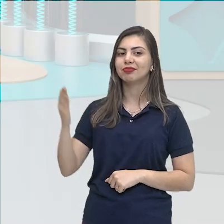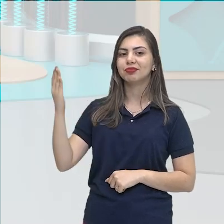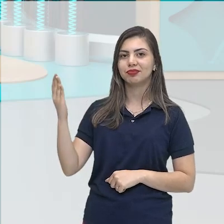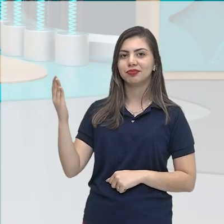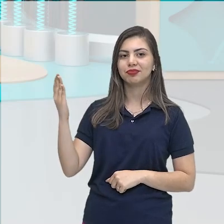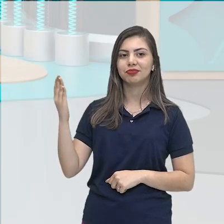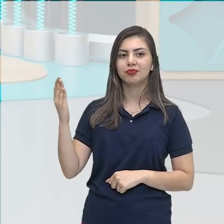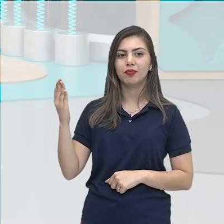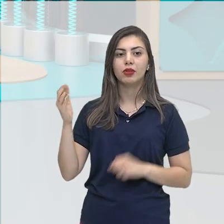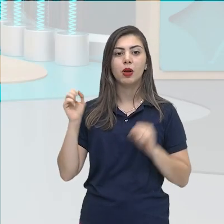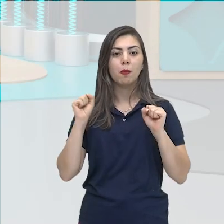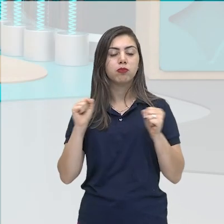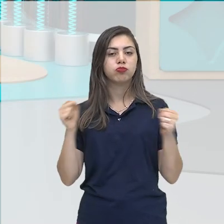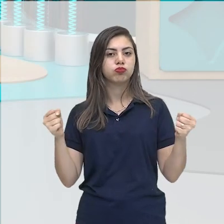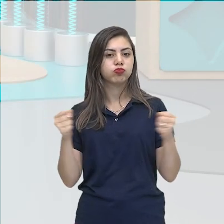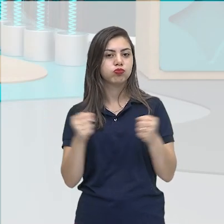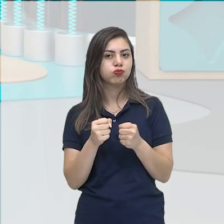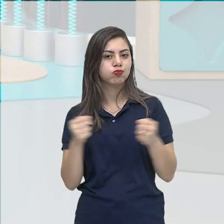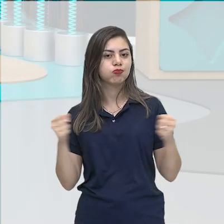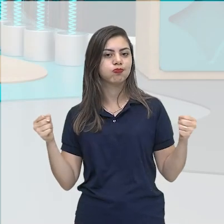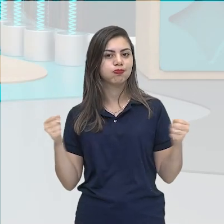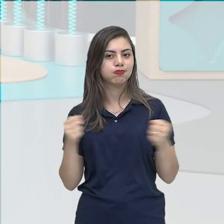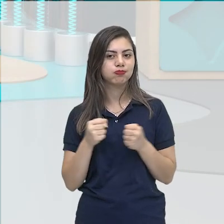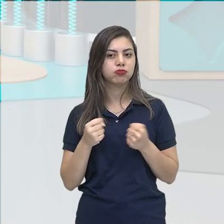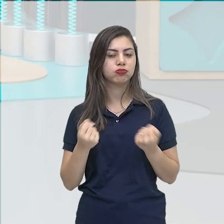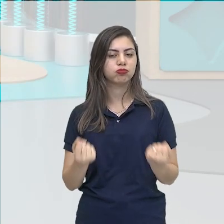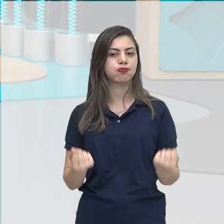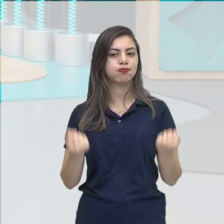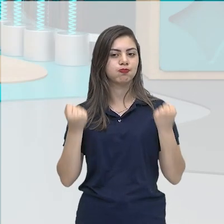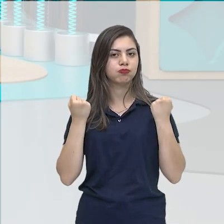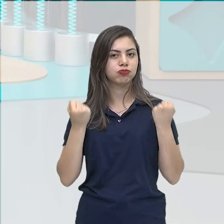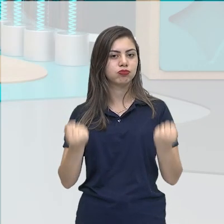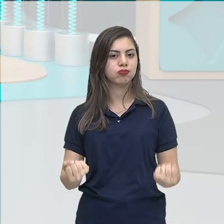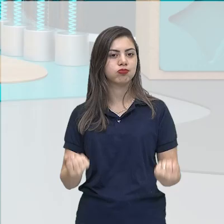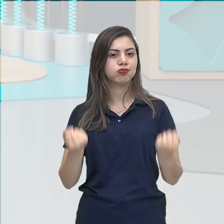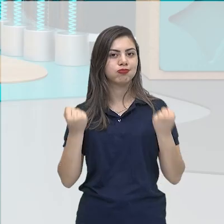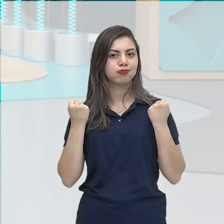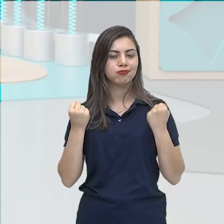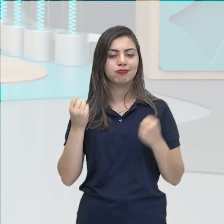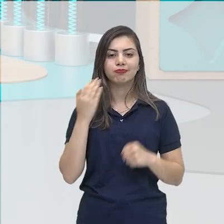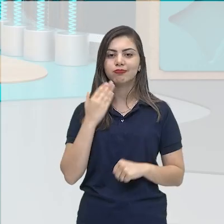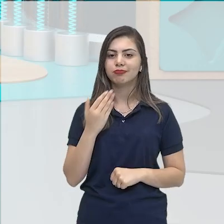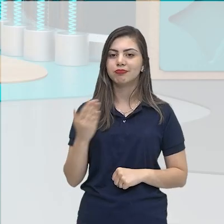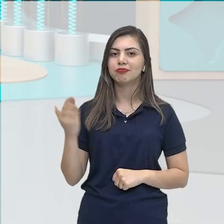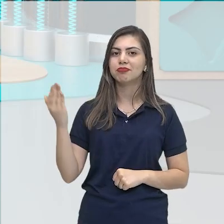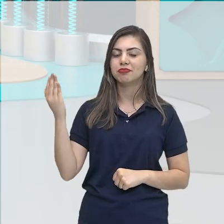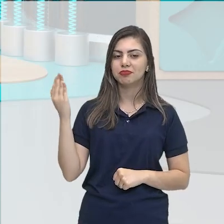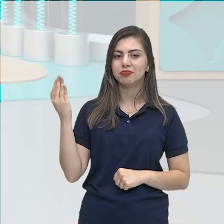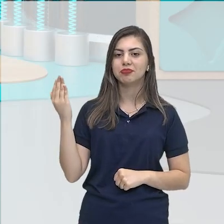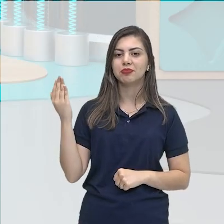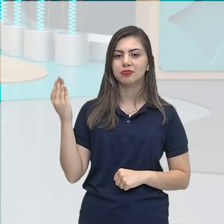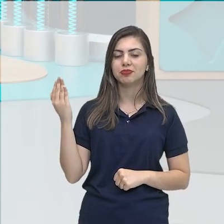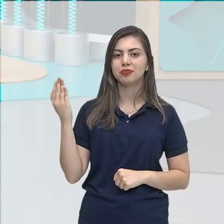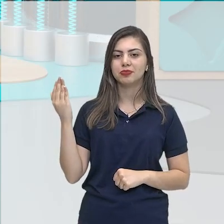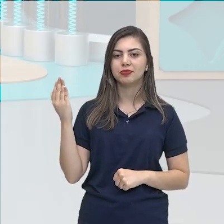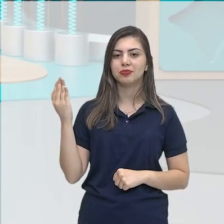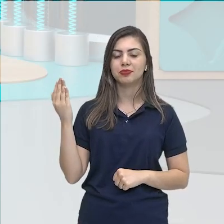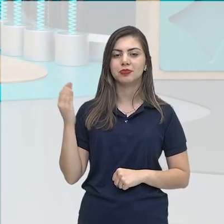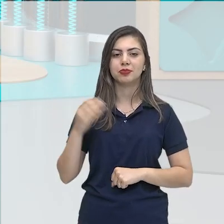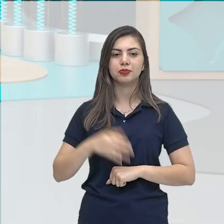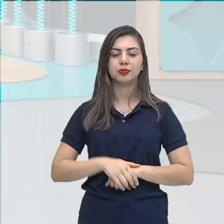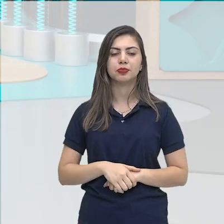ginástica localizada? Vamos lá? Então, nós temos os halteres, né, que servem ali para a gente fazer os exercícios de